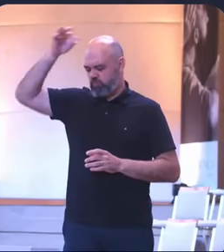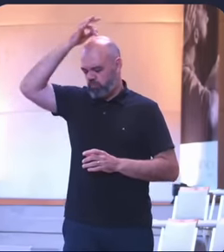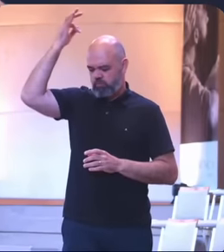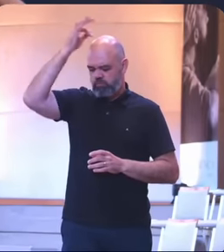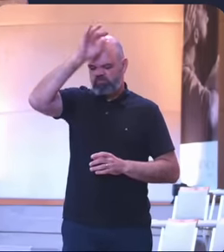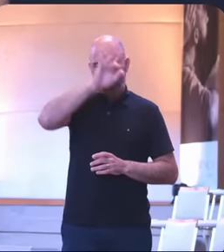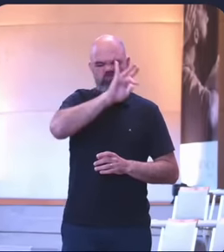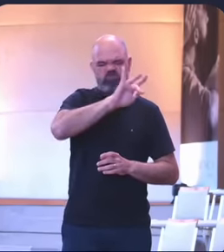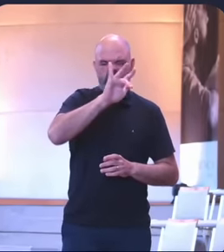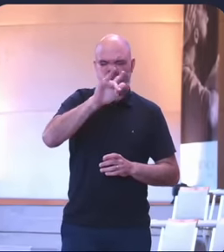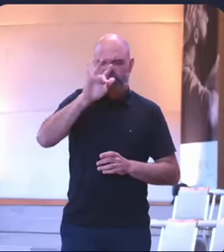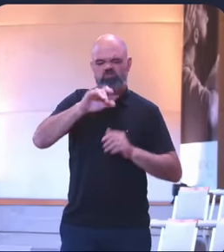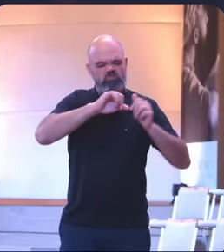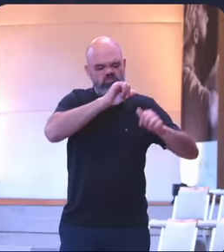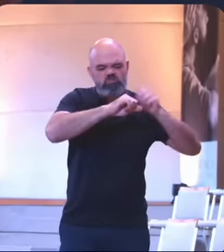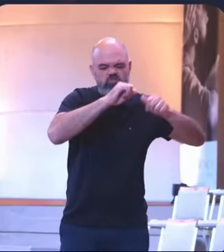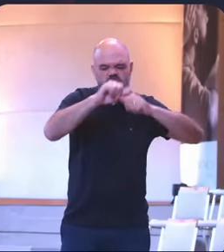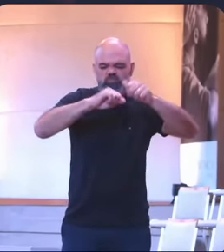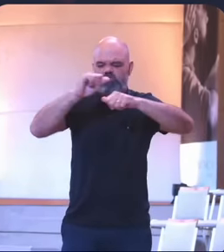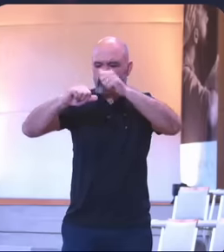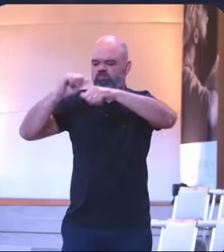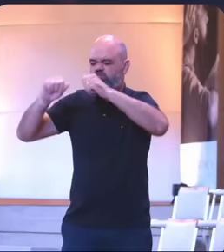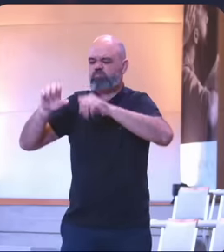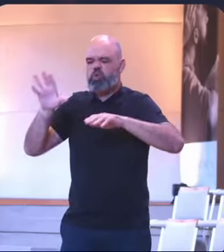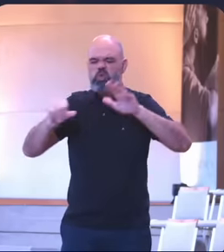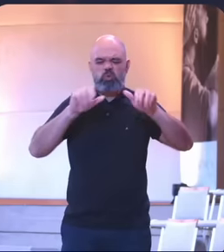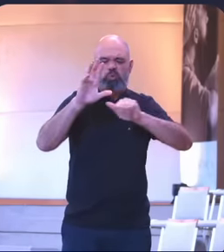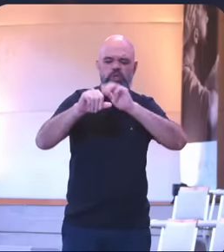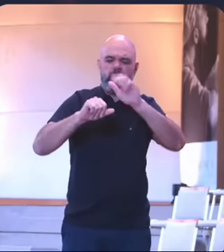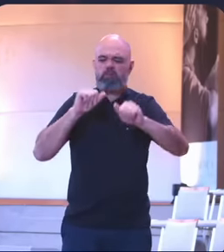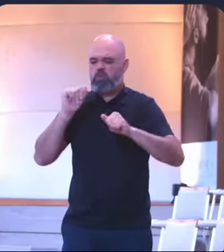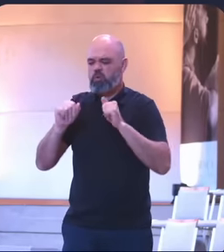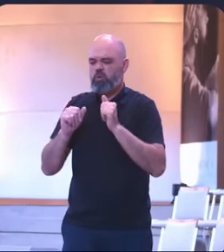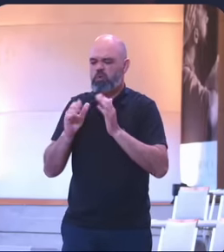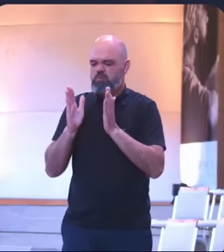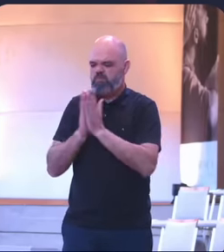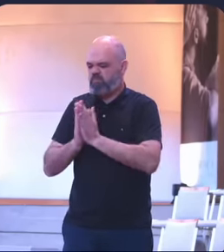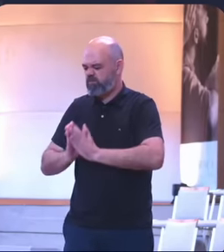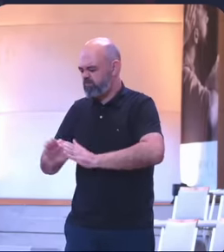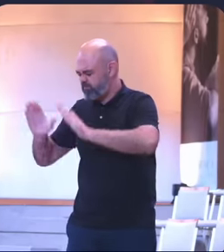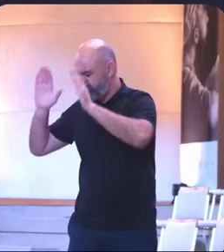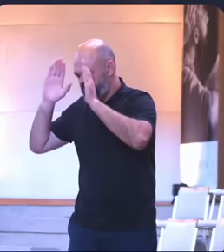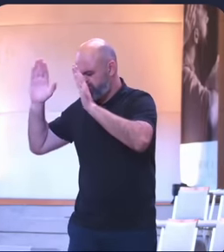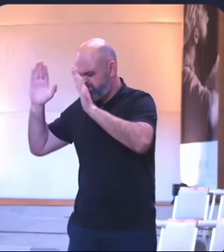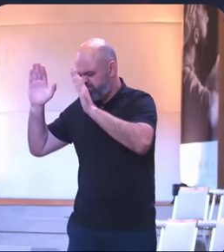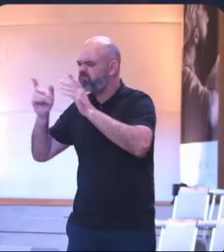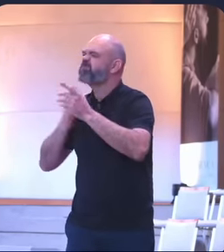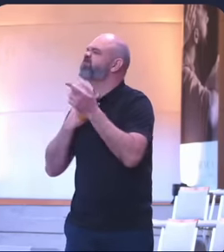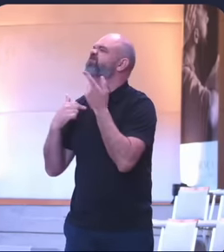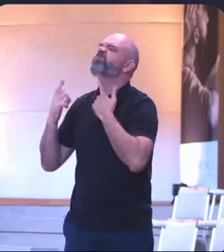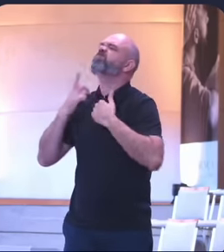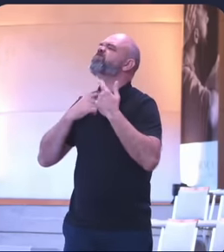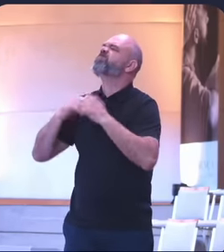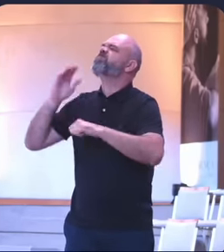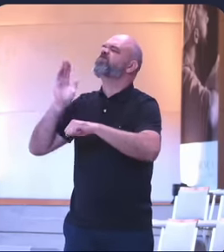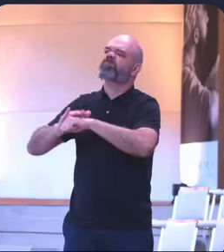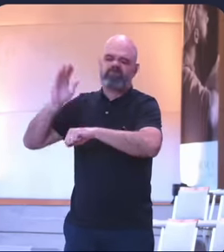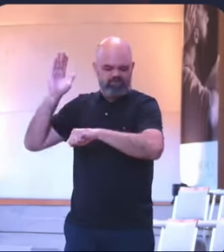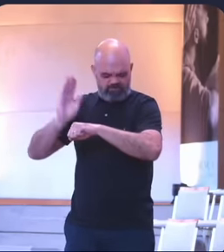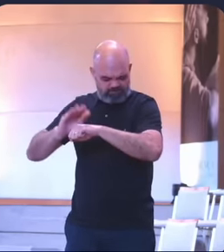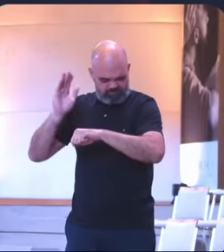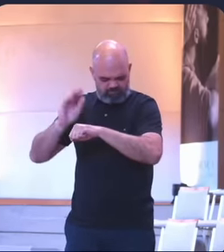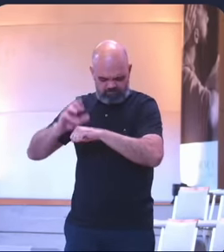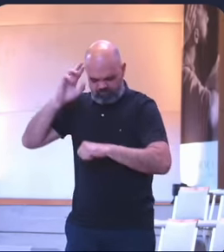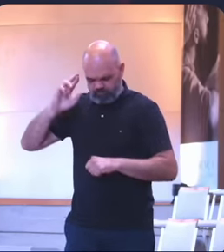nos transformou e nos chamou para uma grande obra do Senhor. Deus, nós desejamos mais de Ti. E quando nós